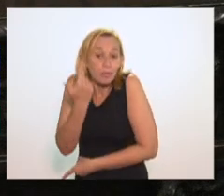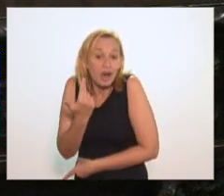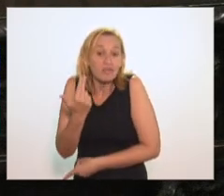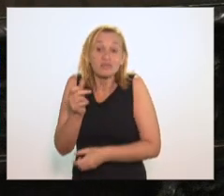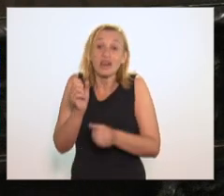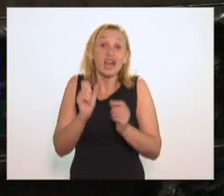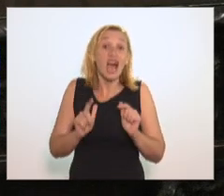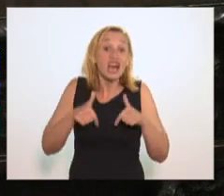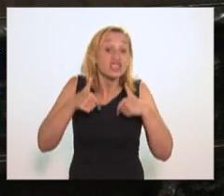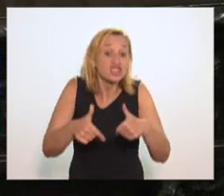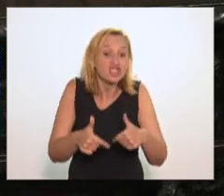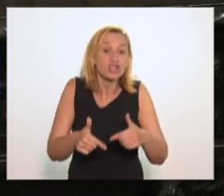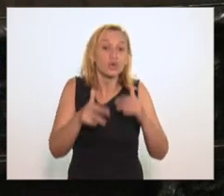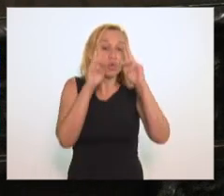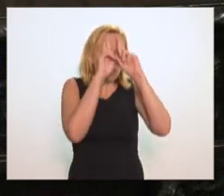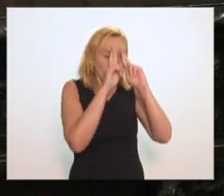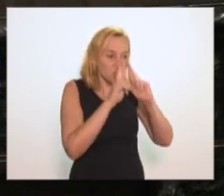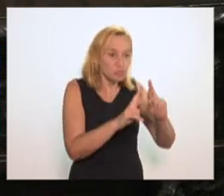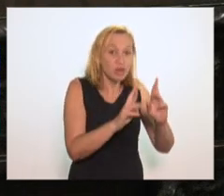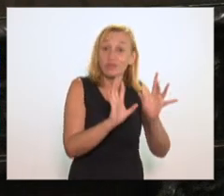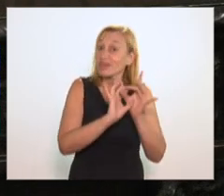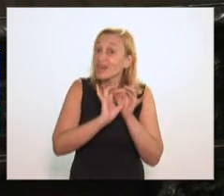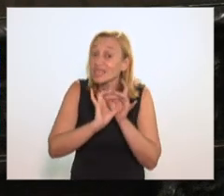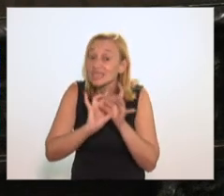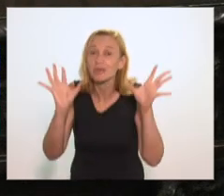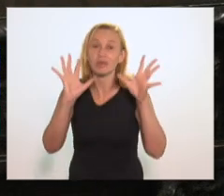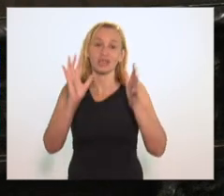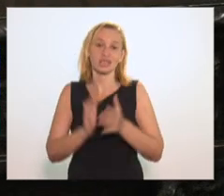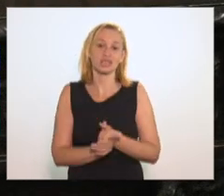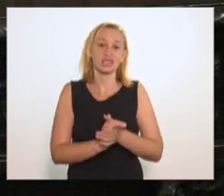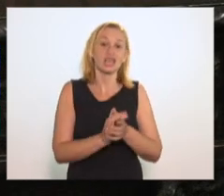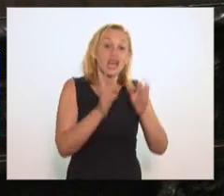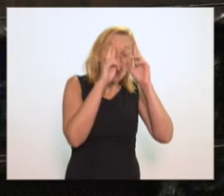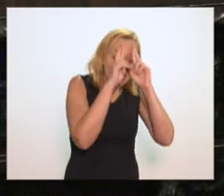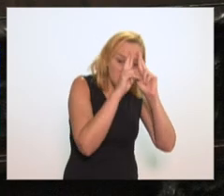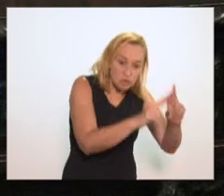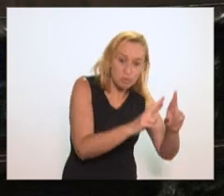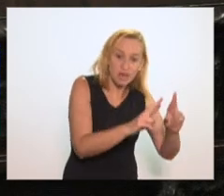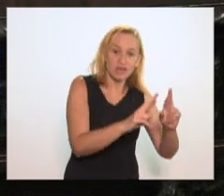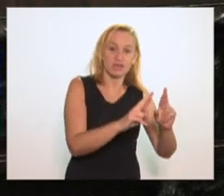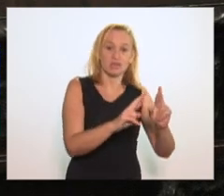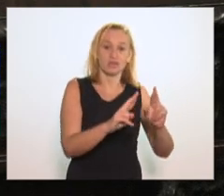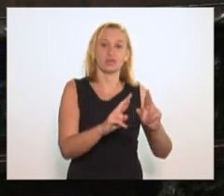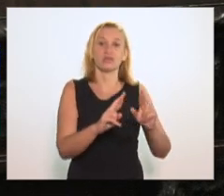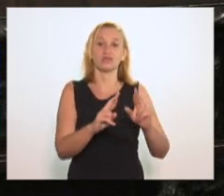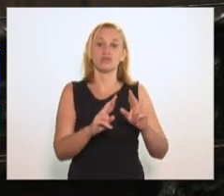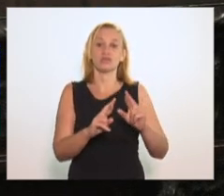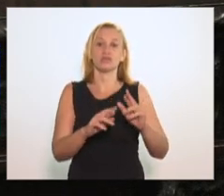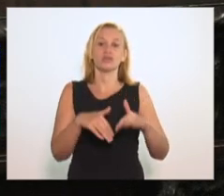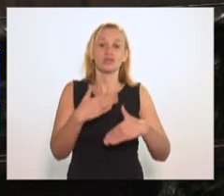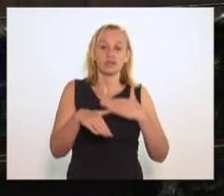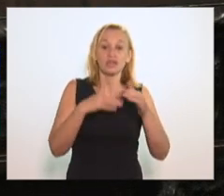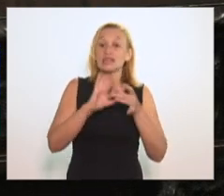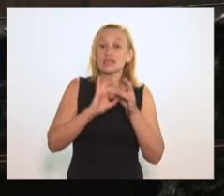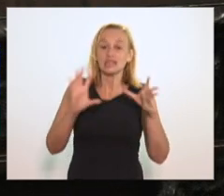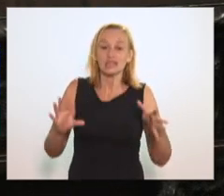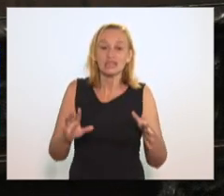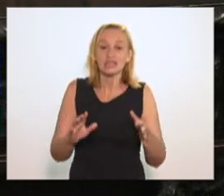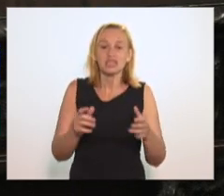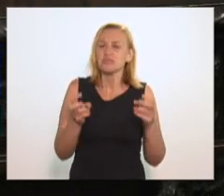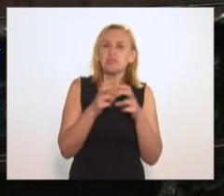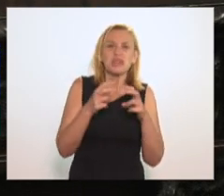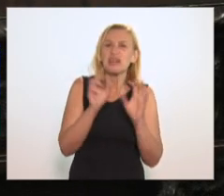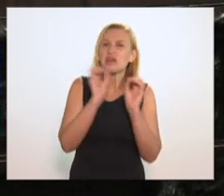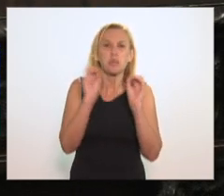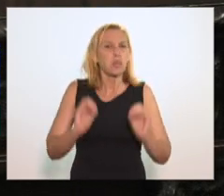que ser feito com respeito a democracia e com respeito a população compra as vacinas sem briga é